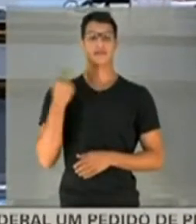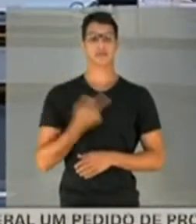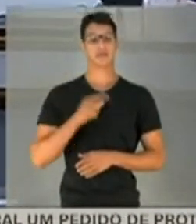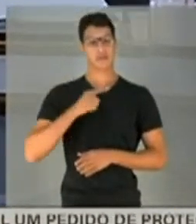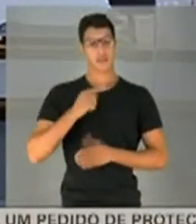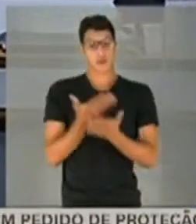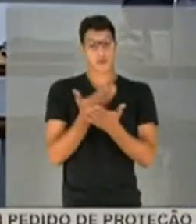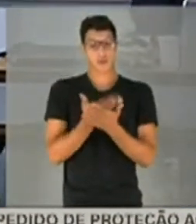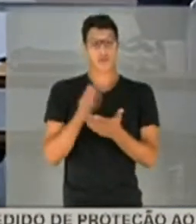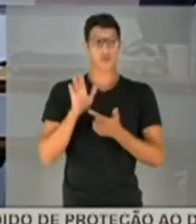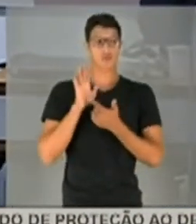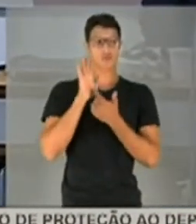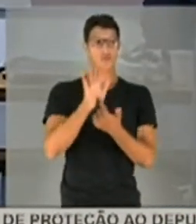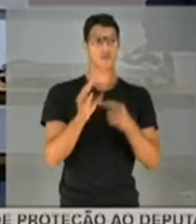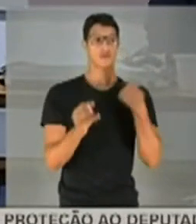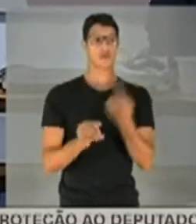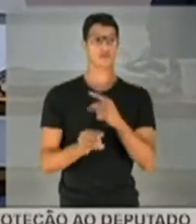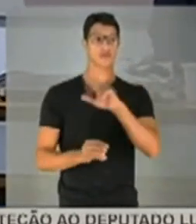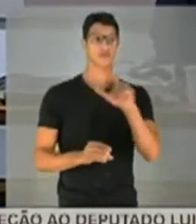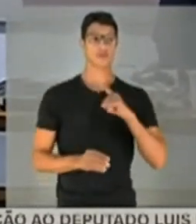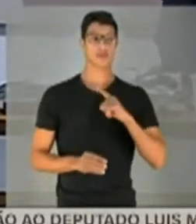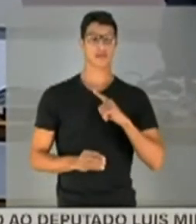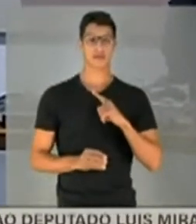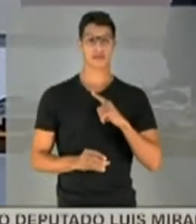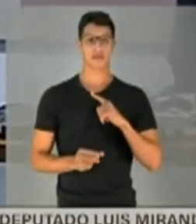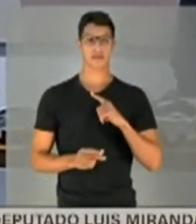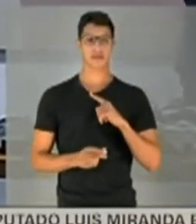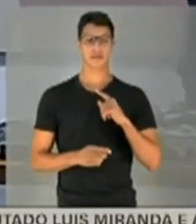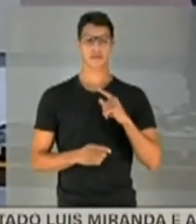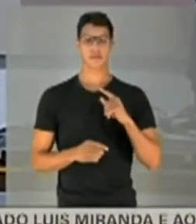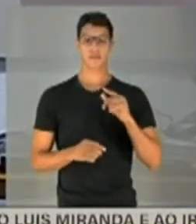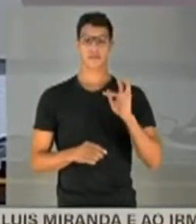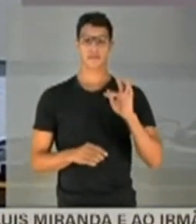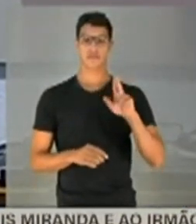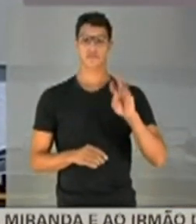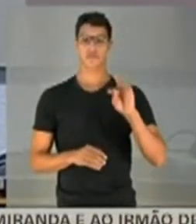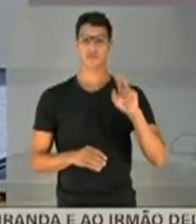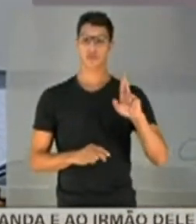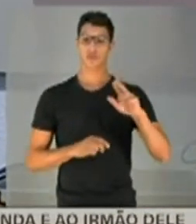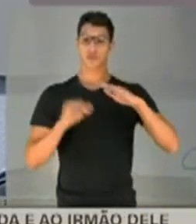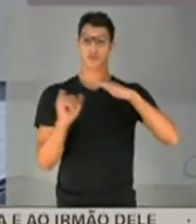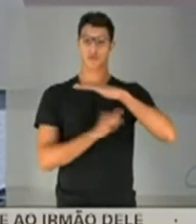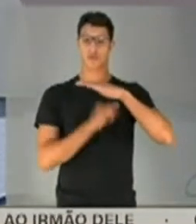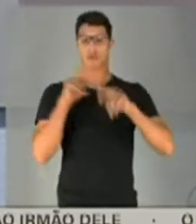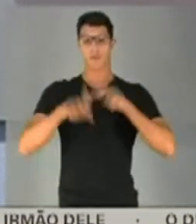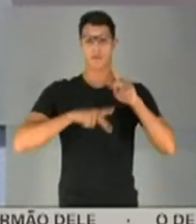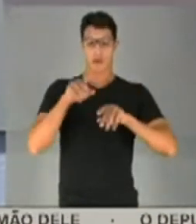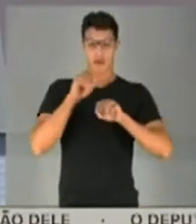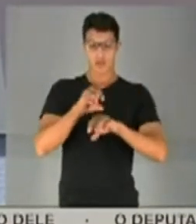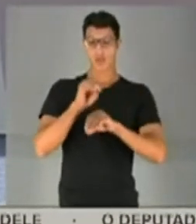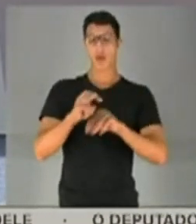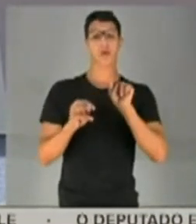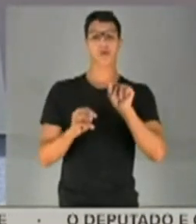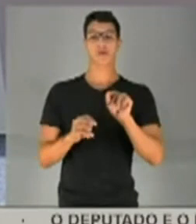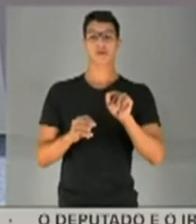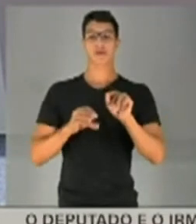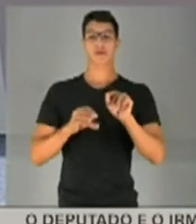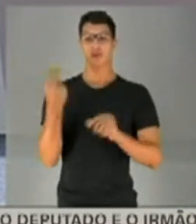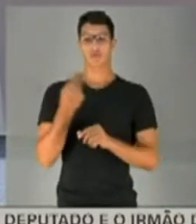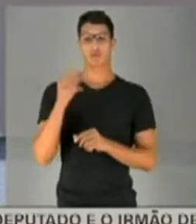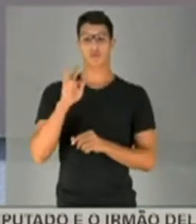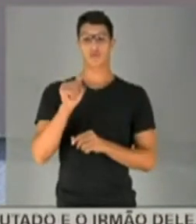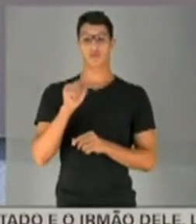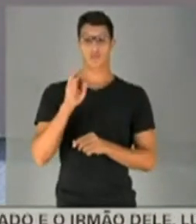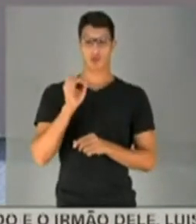Tem um estudo que, inclusive, elenca 5 grandes fatores. Estrutura etária da população. O segundo fator